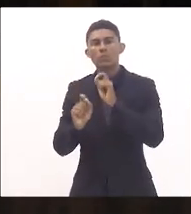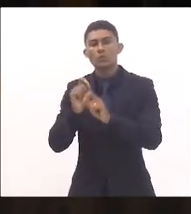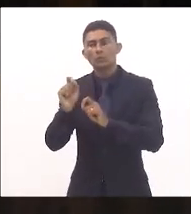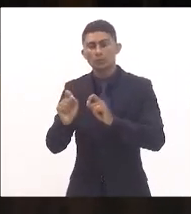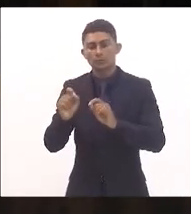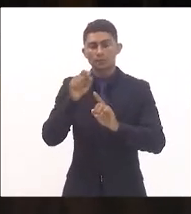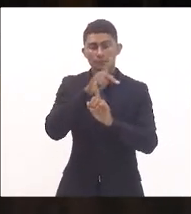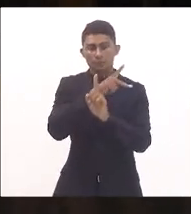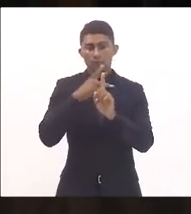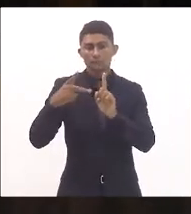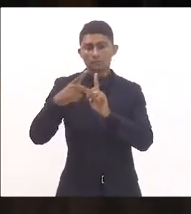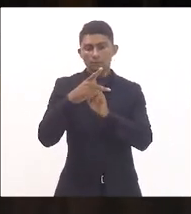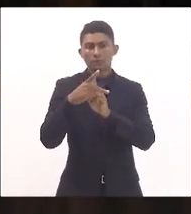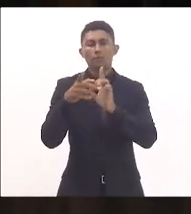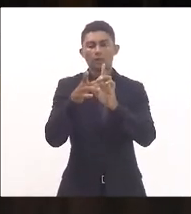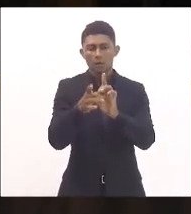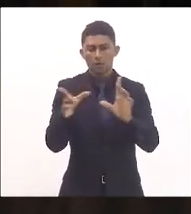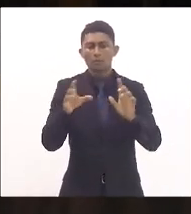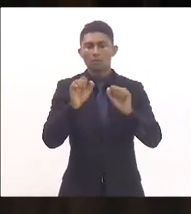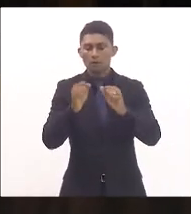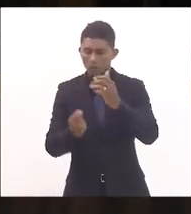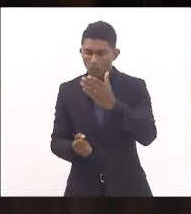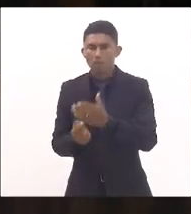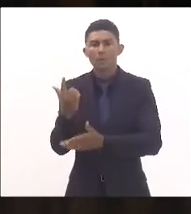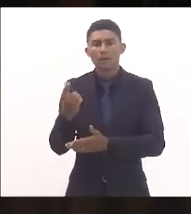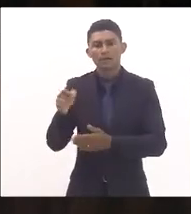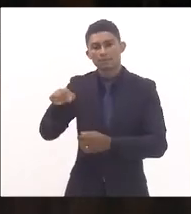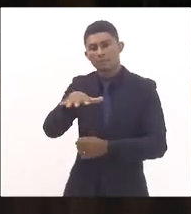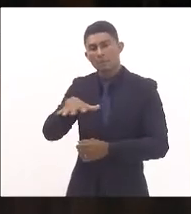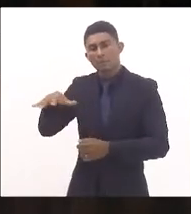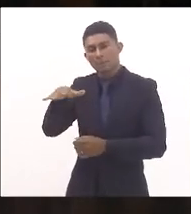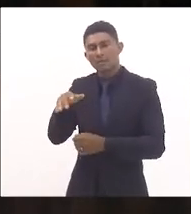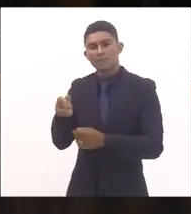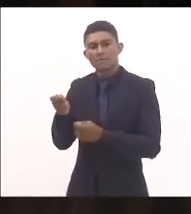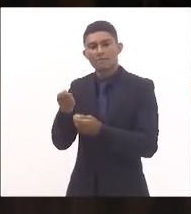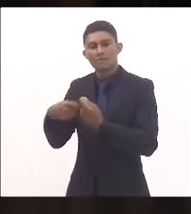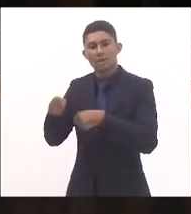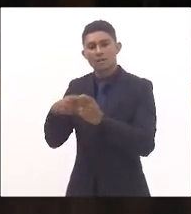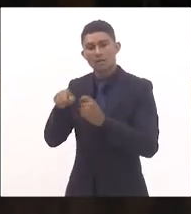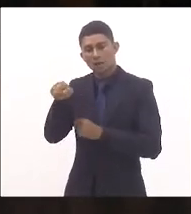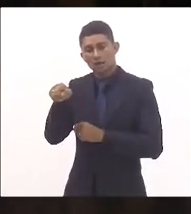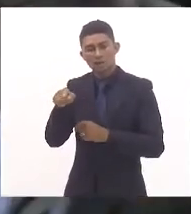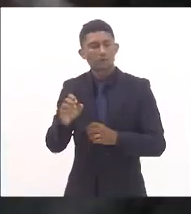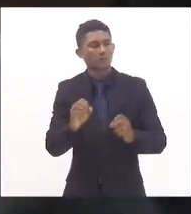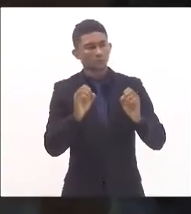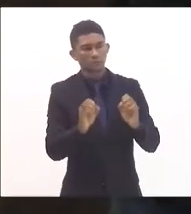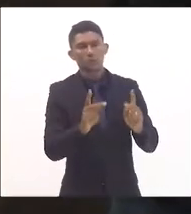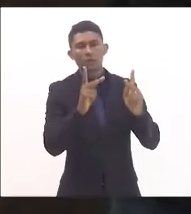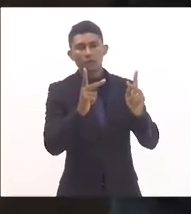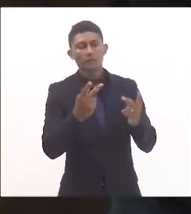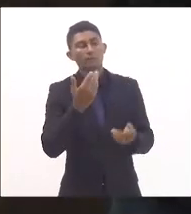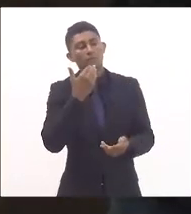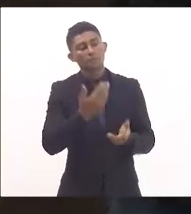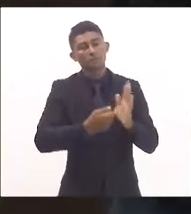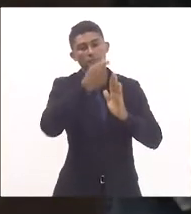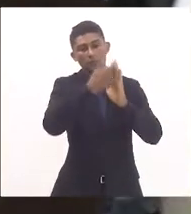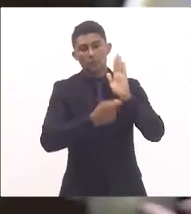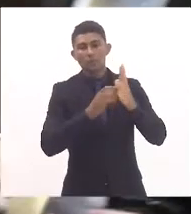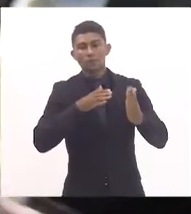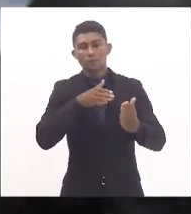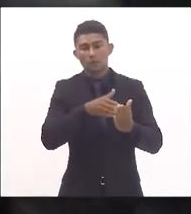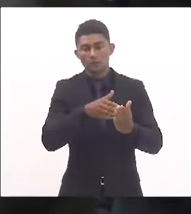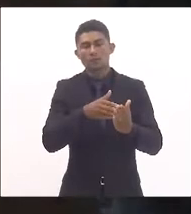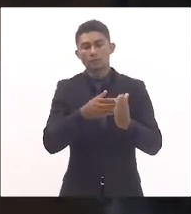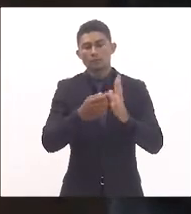possa comprar a vida do financeiro. É isso. Ok? Concluindo, pedindo forma final de redação, após a aprovação final do